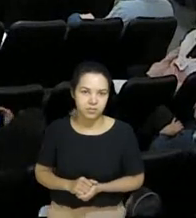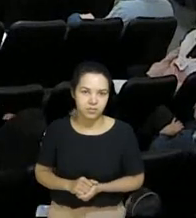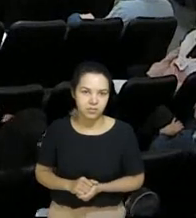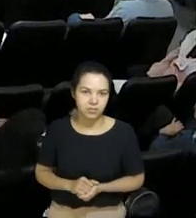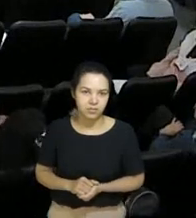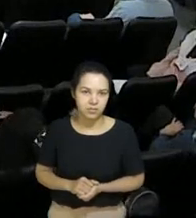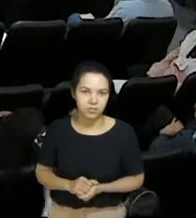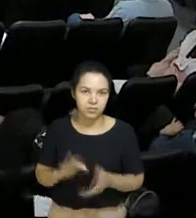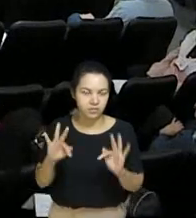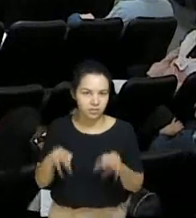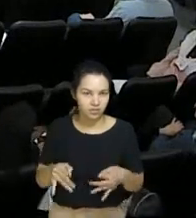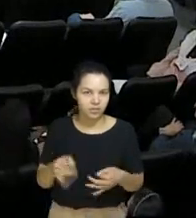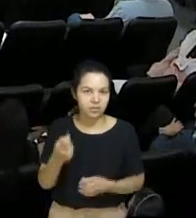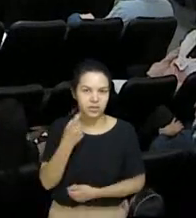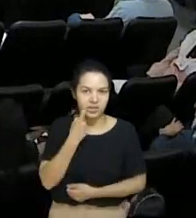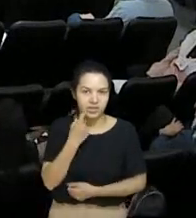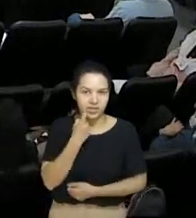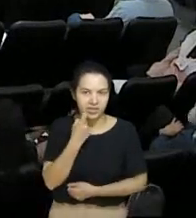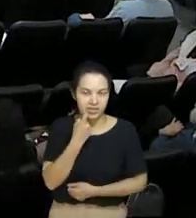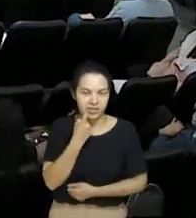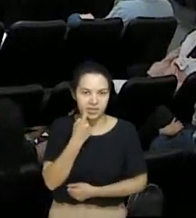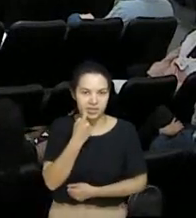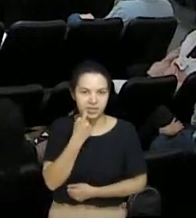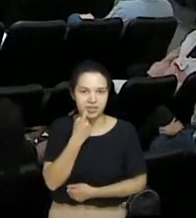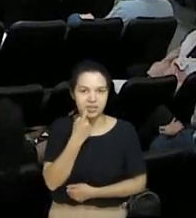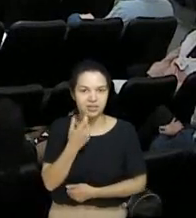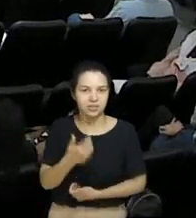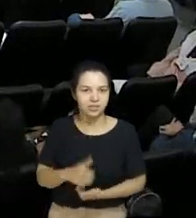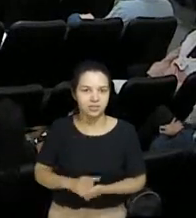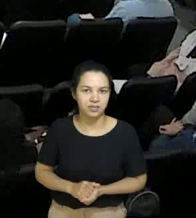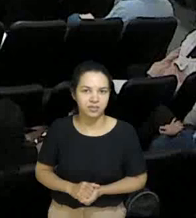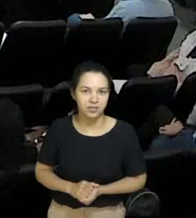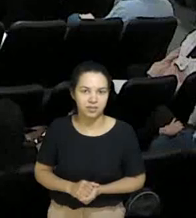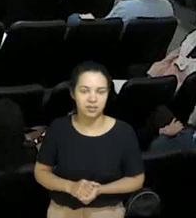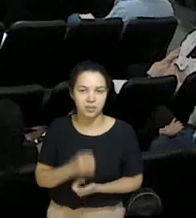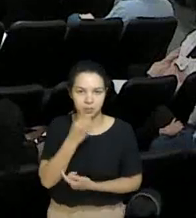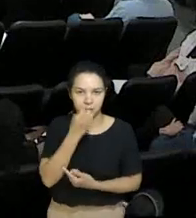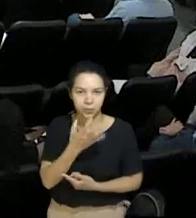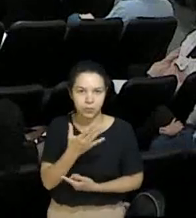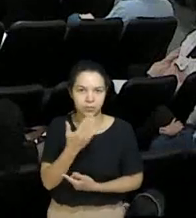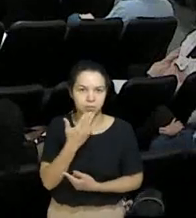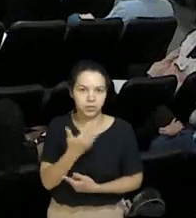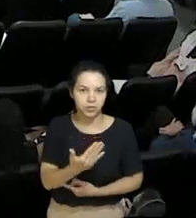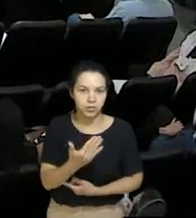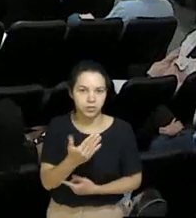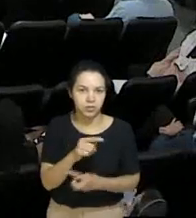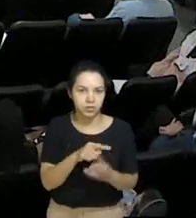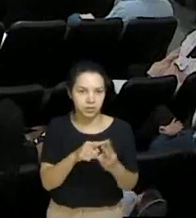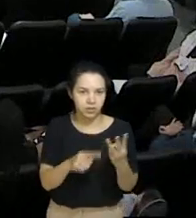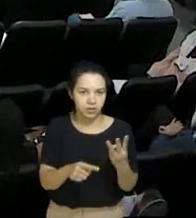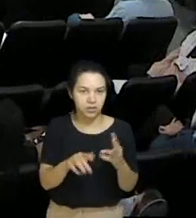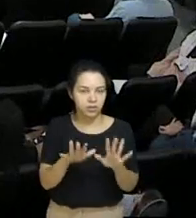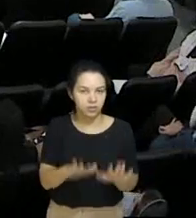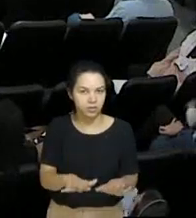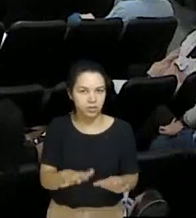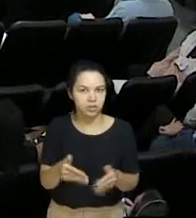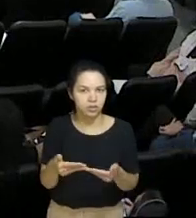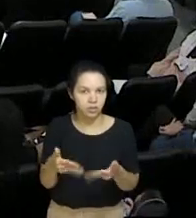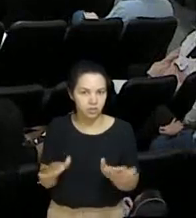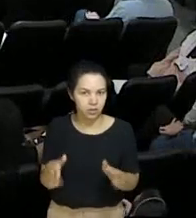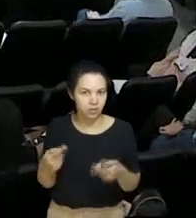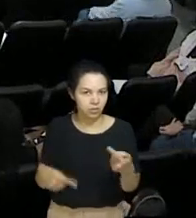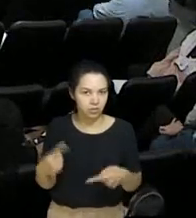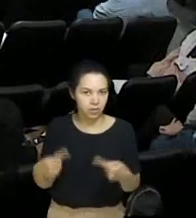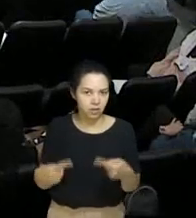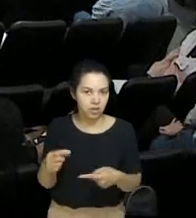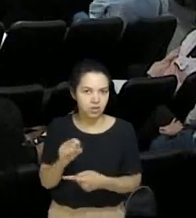Final sexta-feira, né? Bom, eu vou pedir para os três permanecerem e a gente vai abrir para debate se alguém